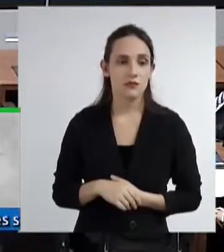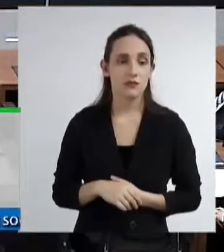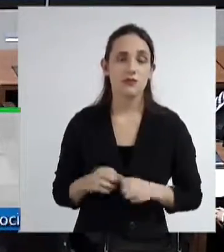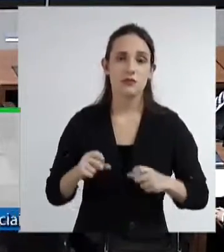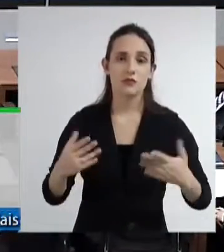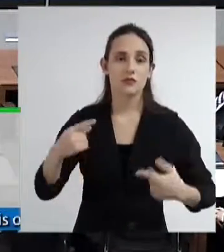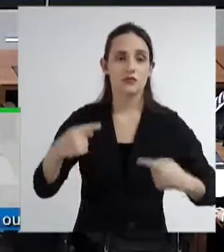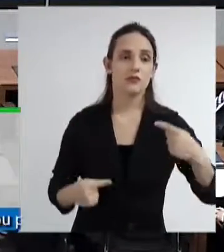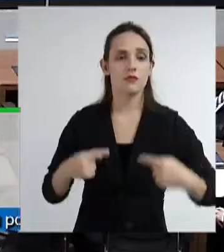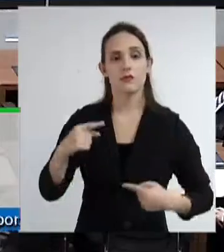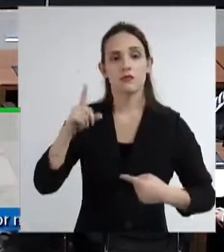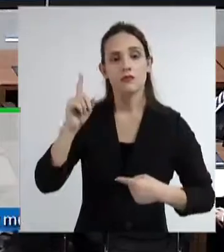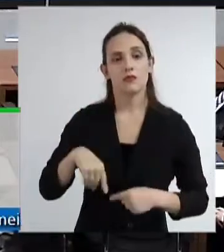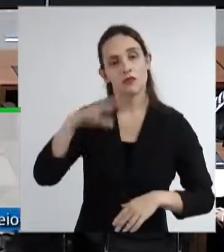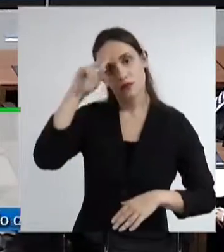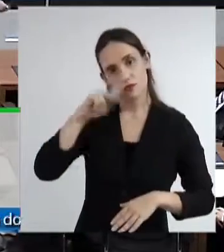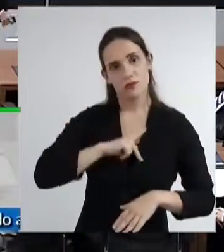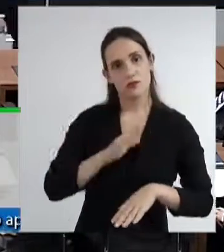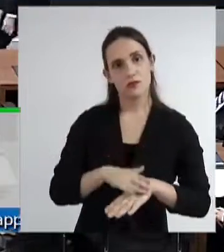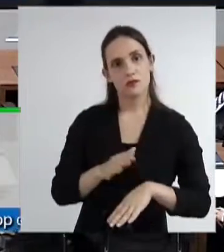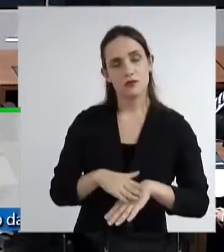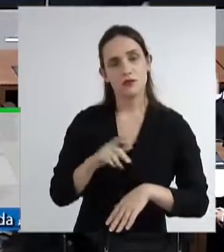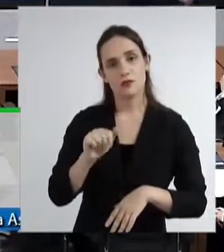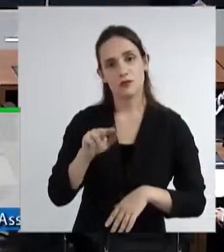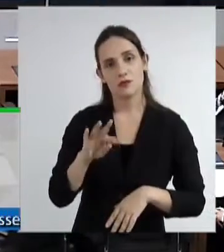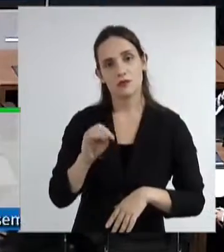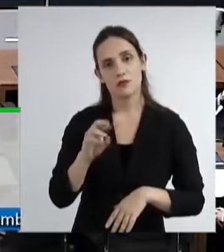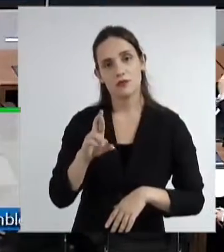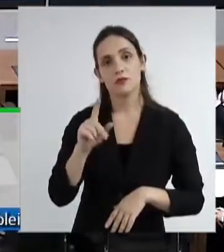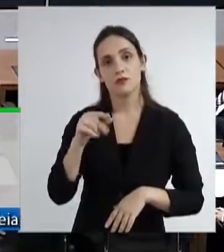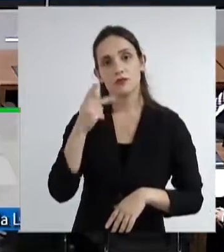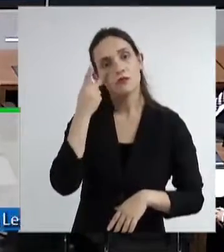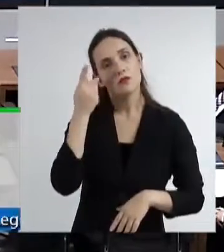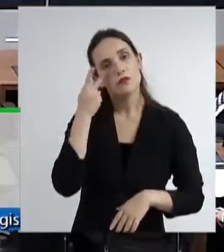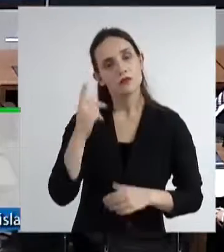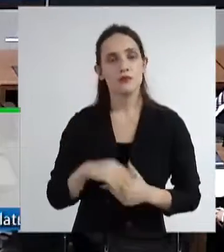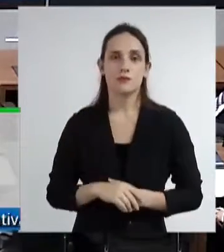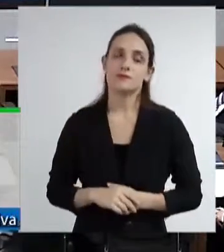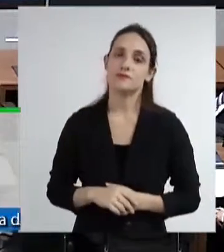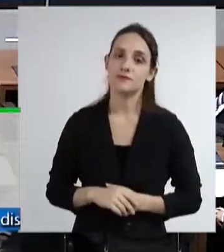Para discutir o autor, ilustre deputado Pedro Kemp.